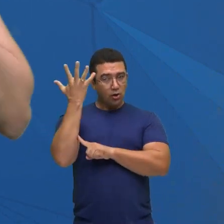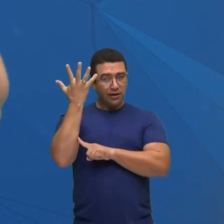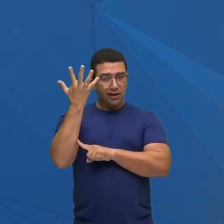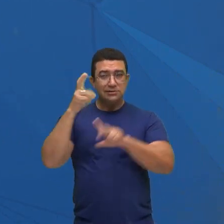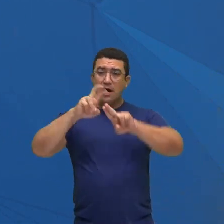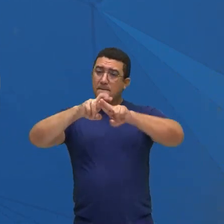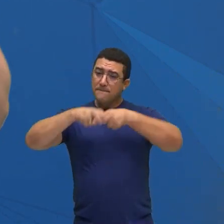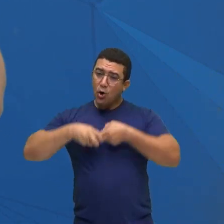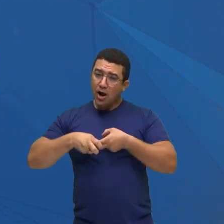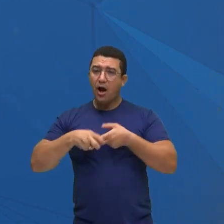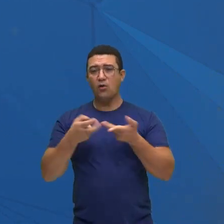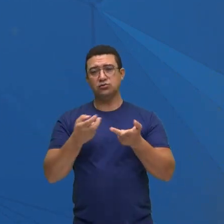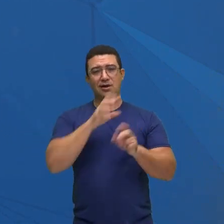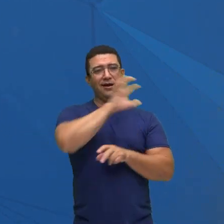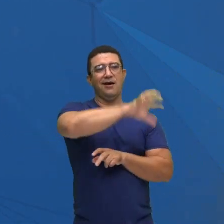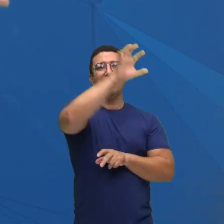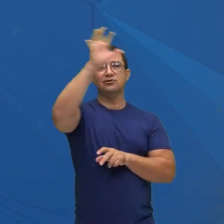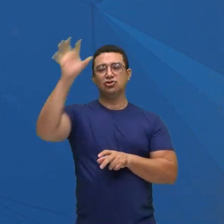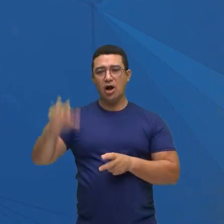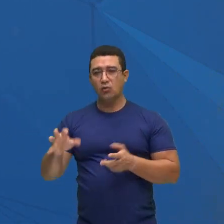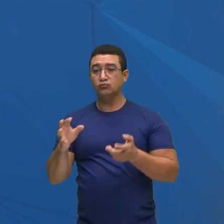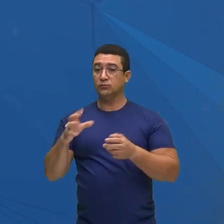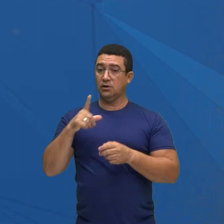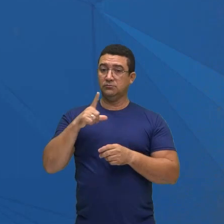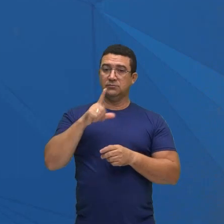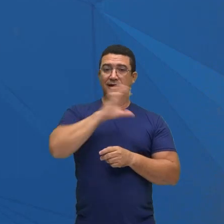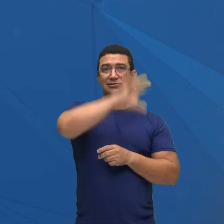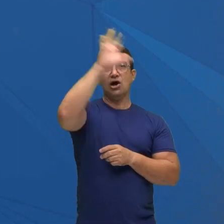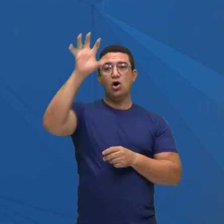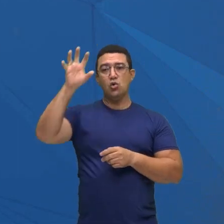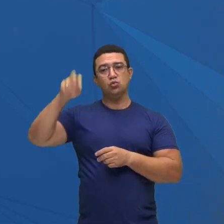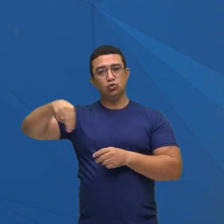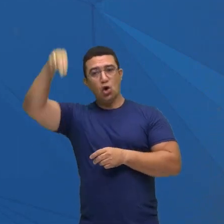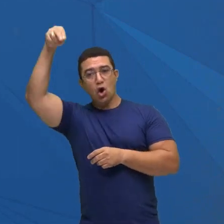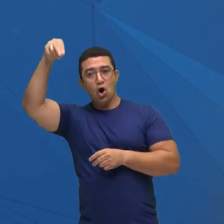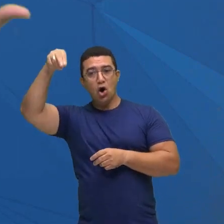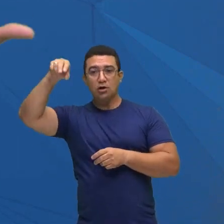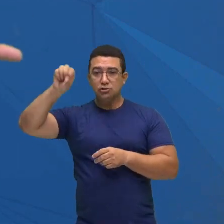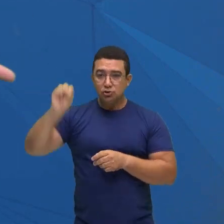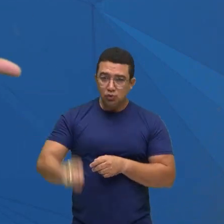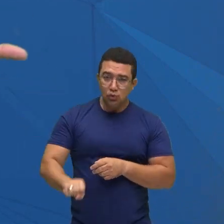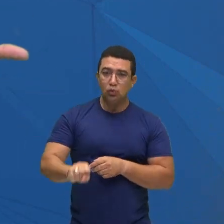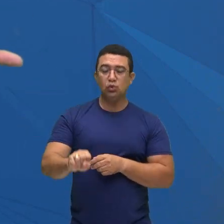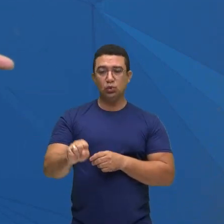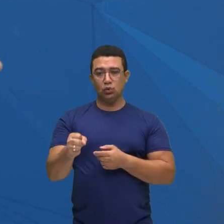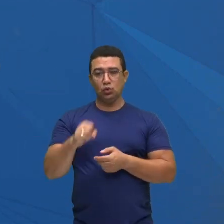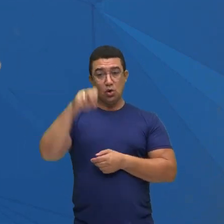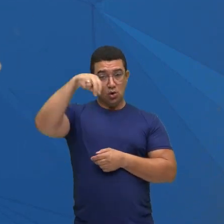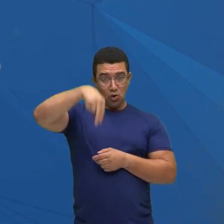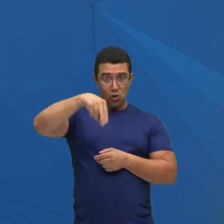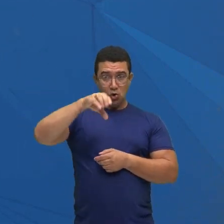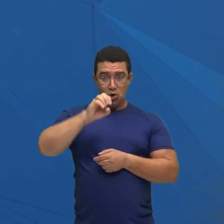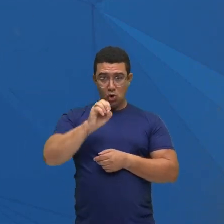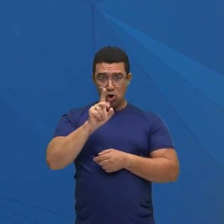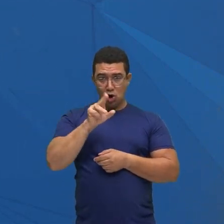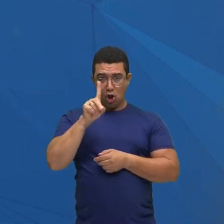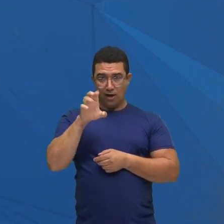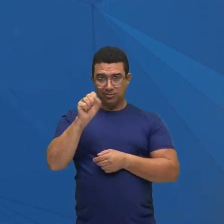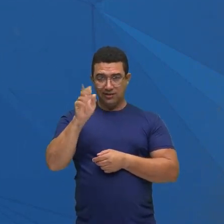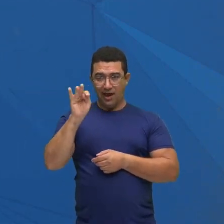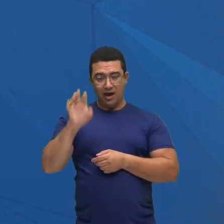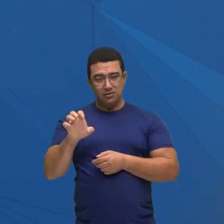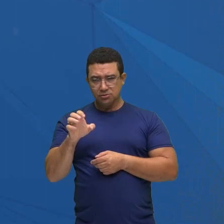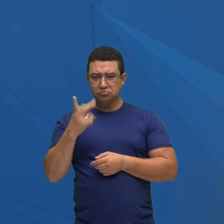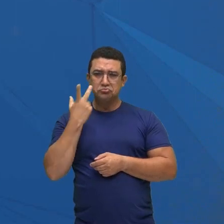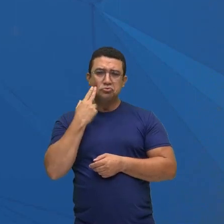gente tem a região Nordeste, a região Norte, o Sul. Aí eu fiquei curiosa e fui perguntar para o professor de Geografia, professor